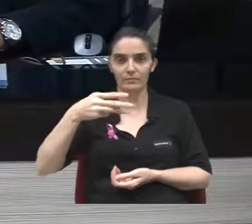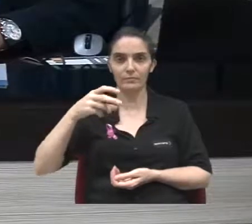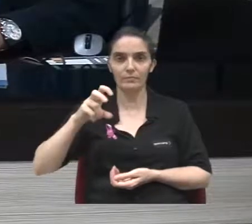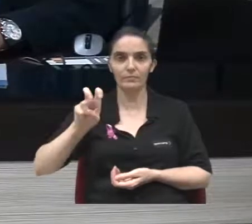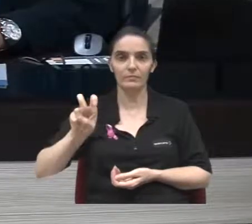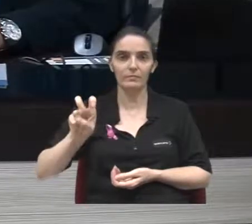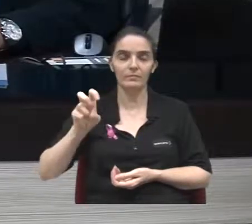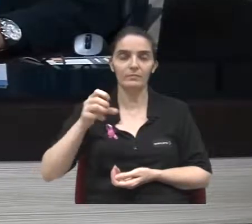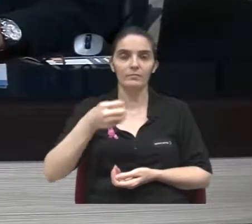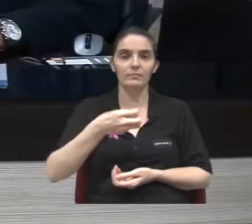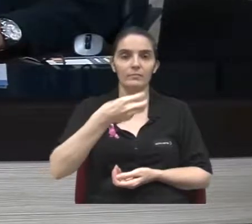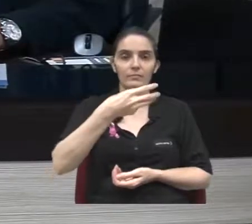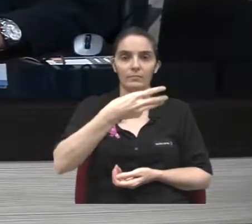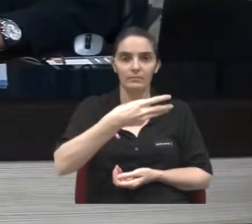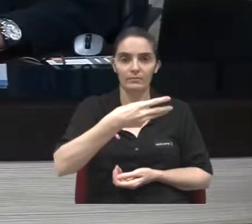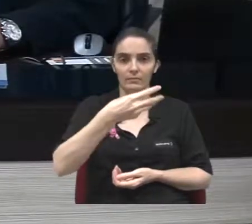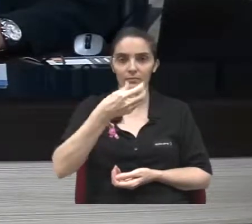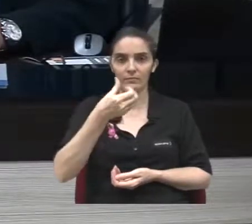3635/19.